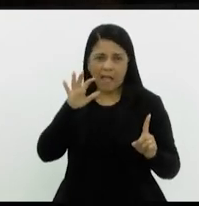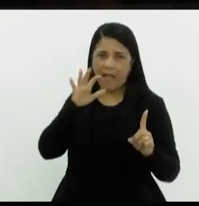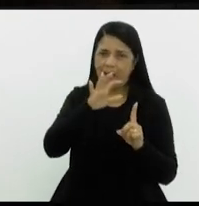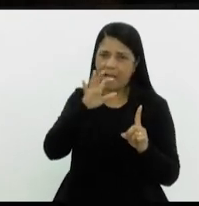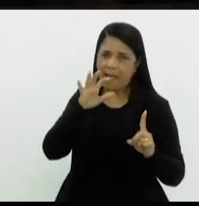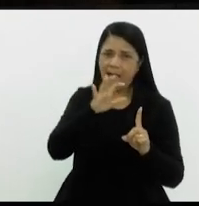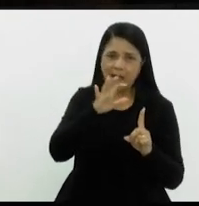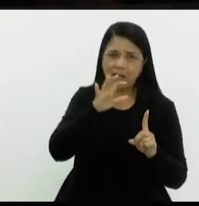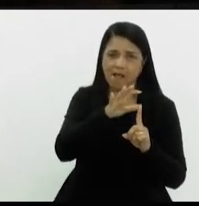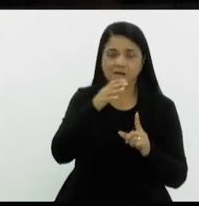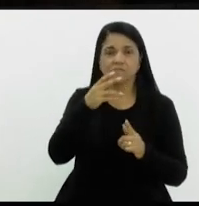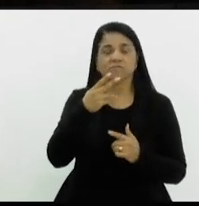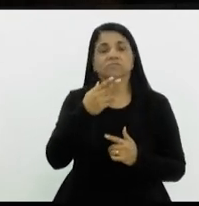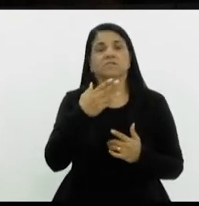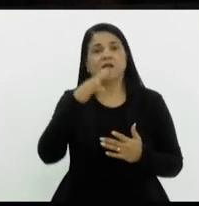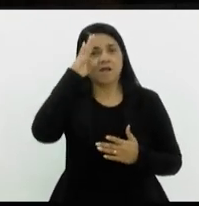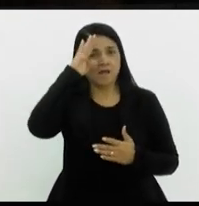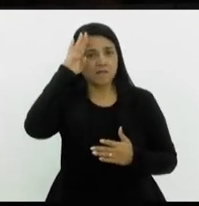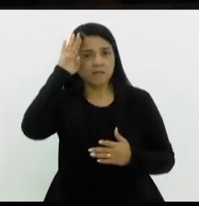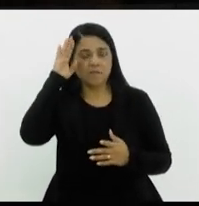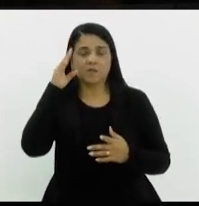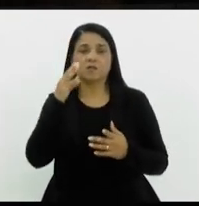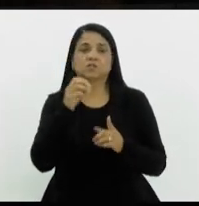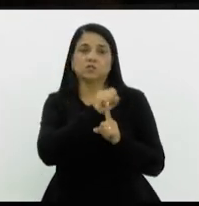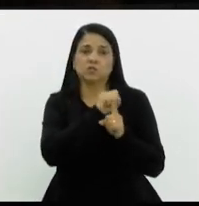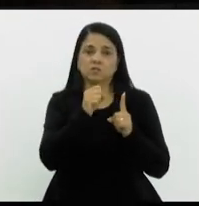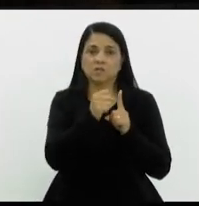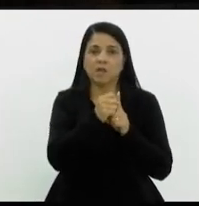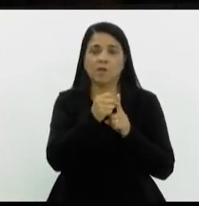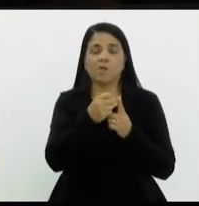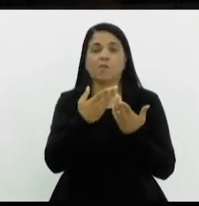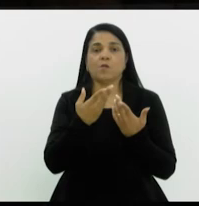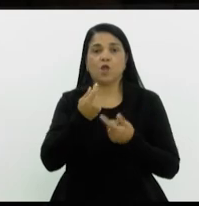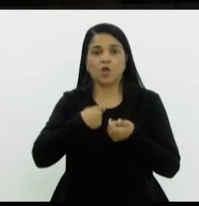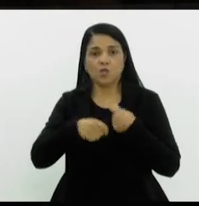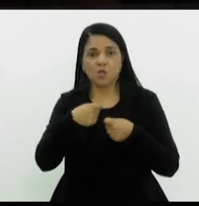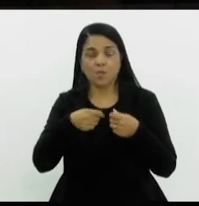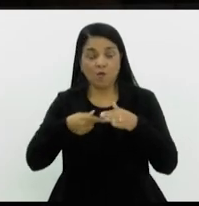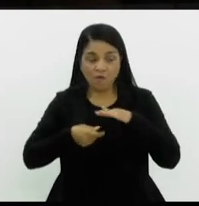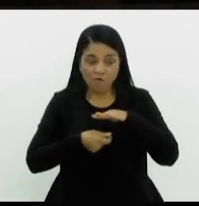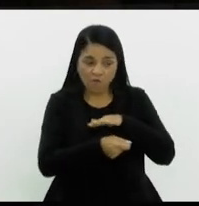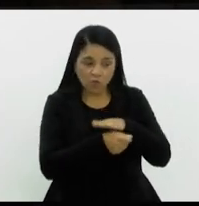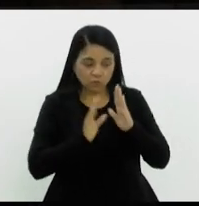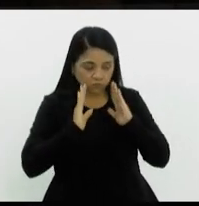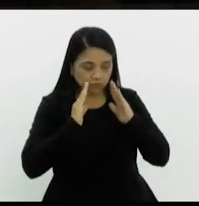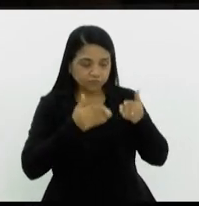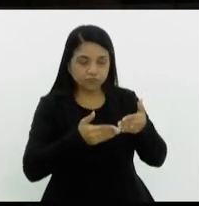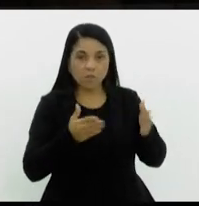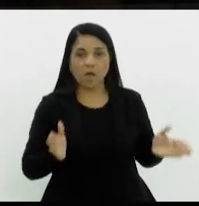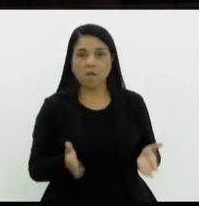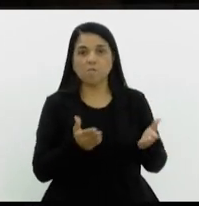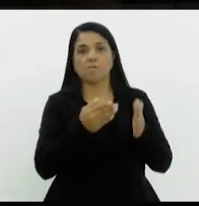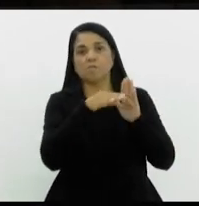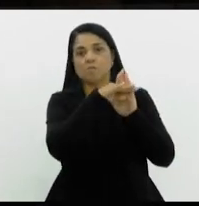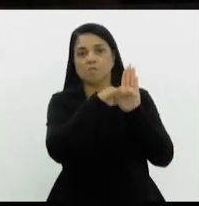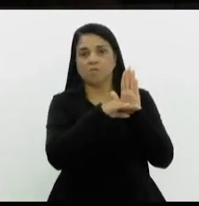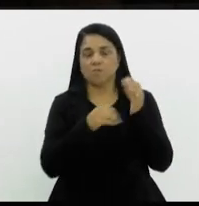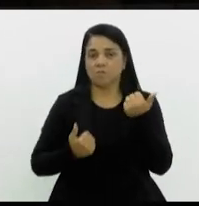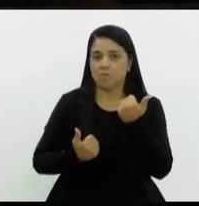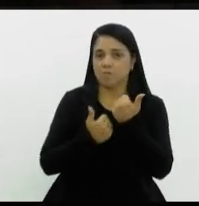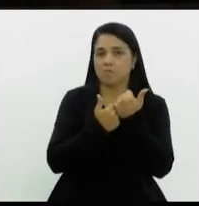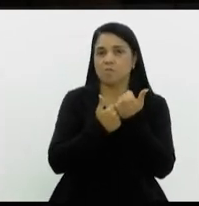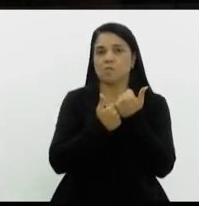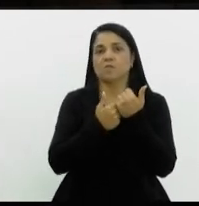acadêmica, social e econômica. Um fundo dedicado financia programas de apoio psicológico,